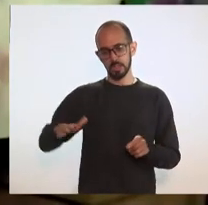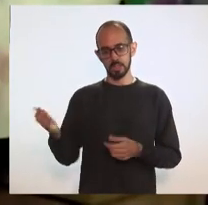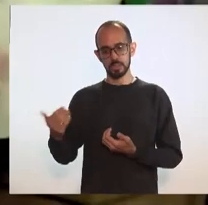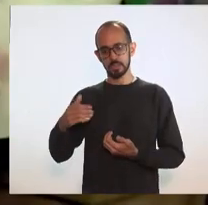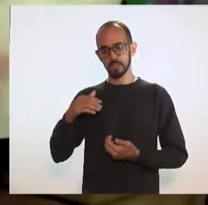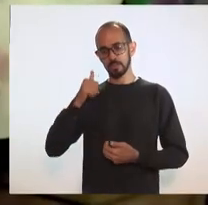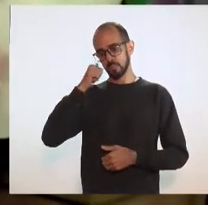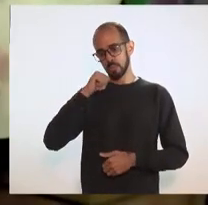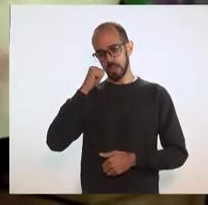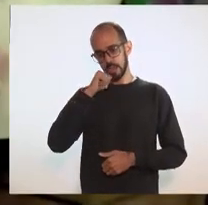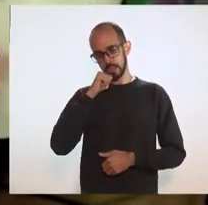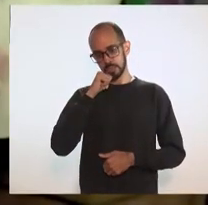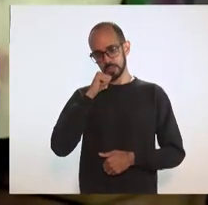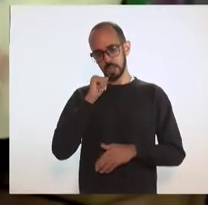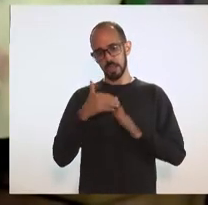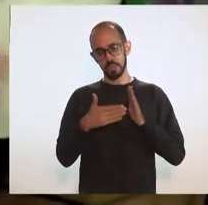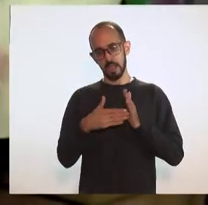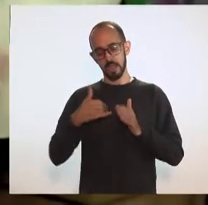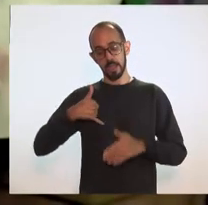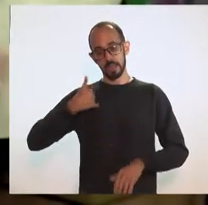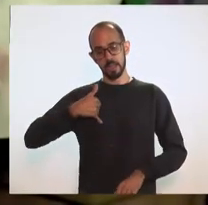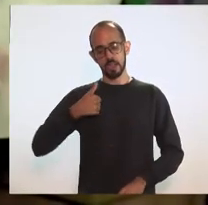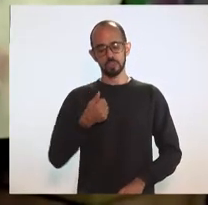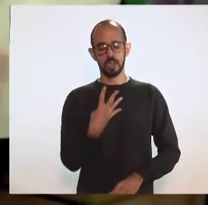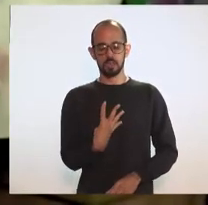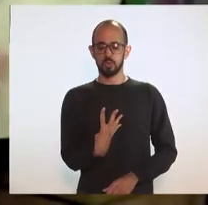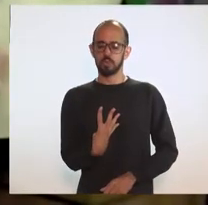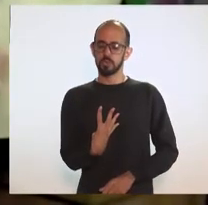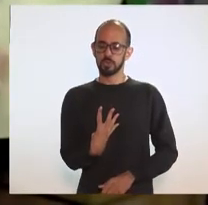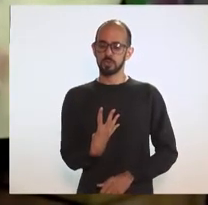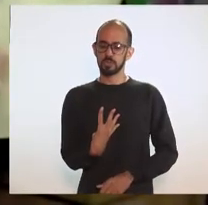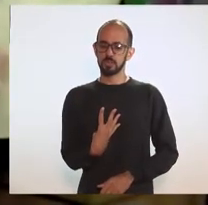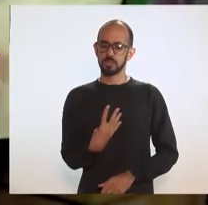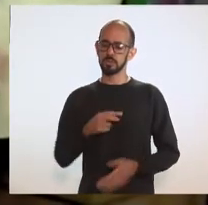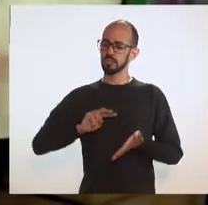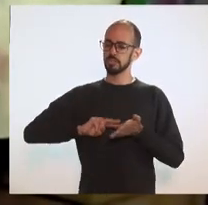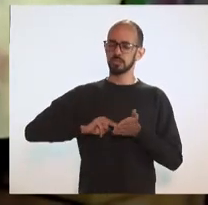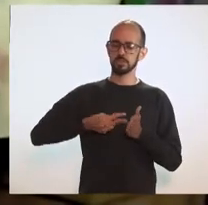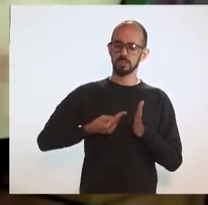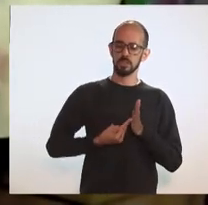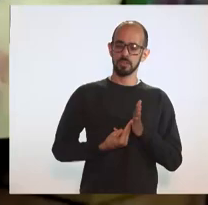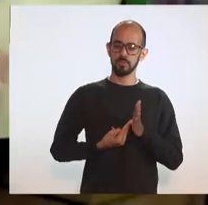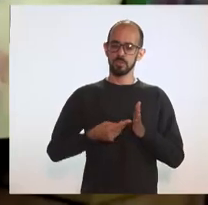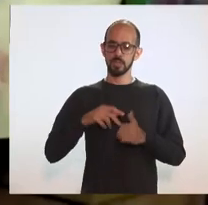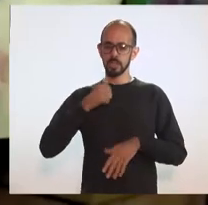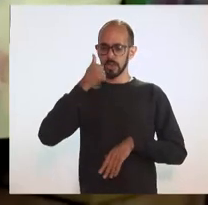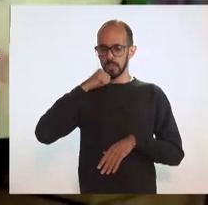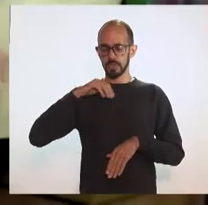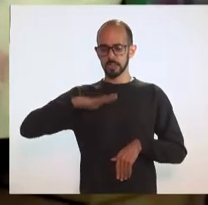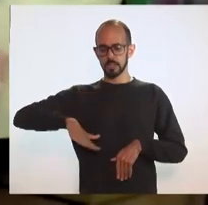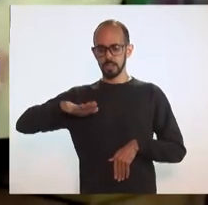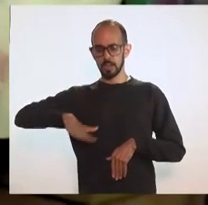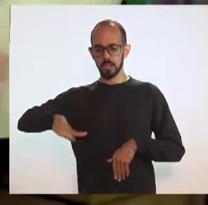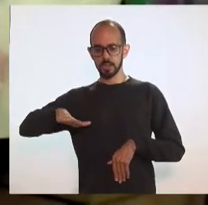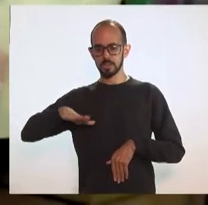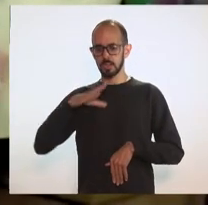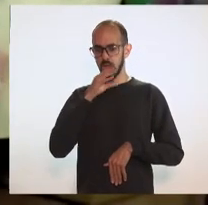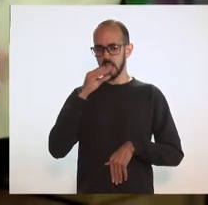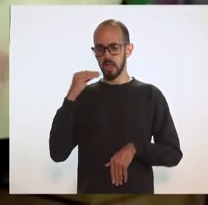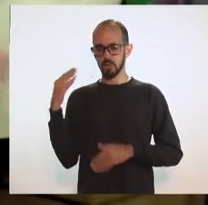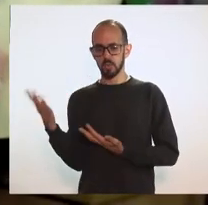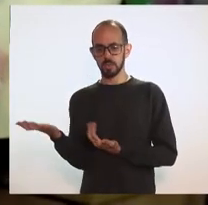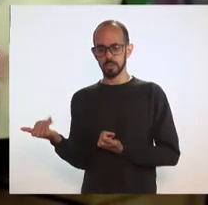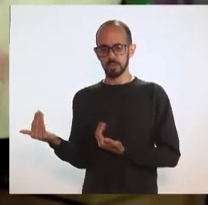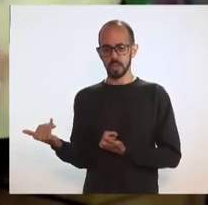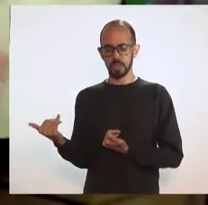que eu trago específico de meninas Até 14 anos o ou seja nossas crianças e adolescentes estão